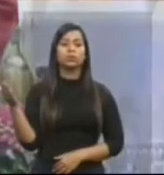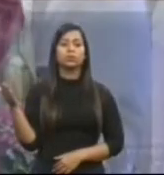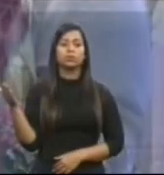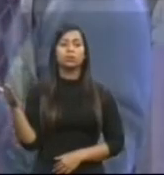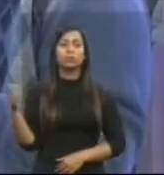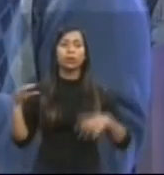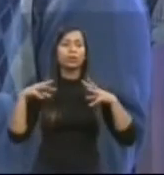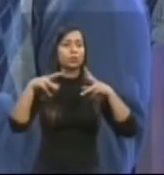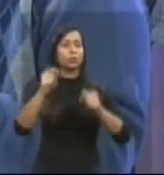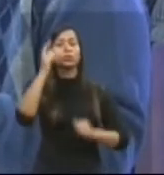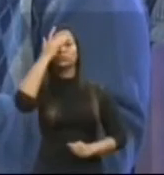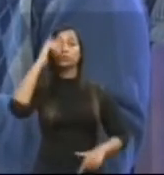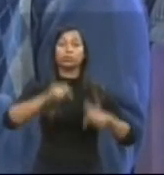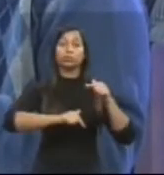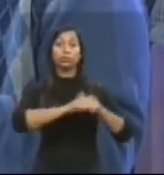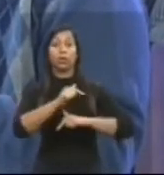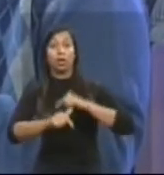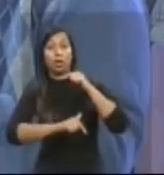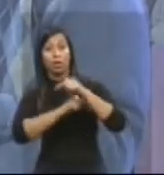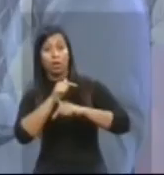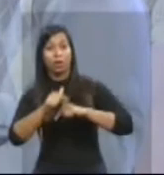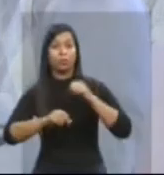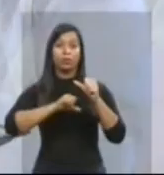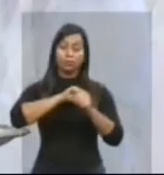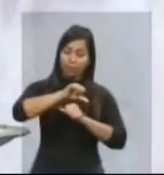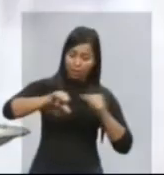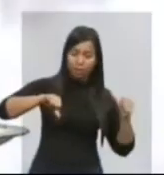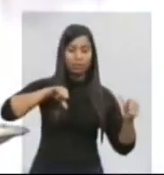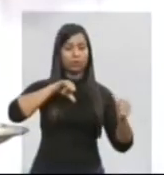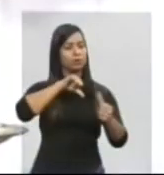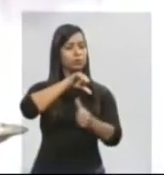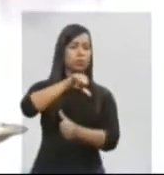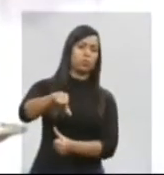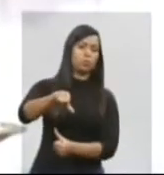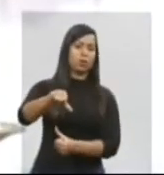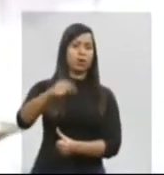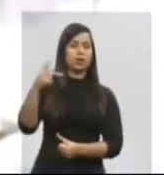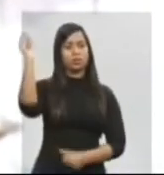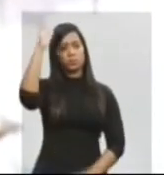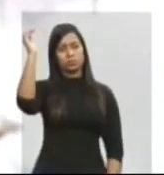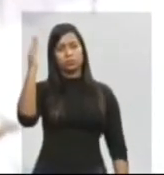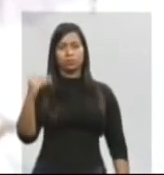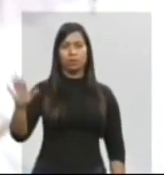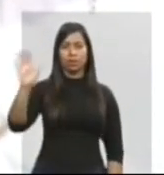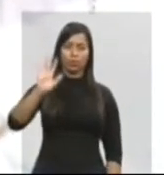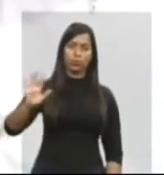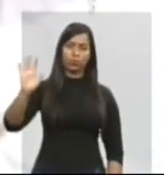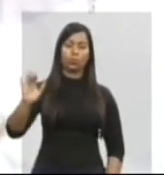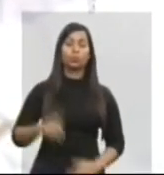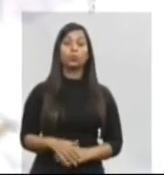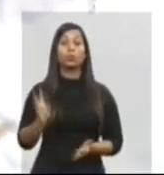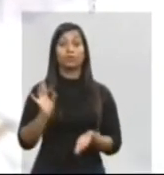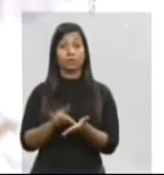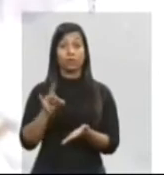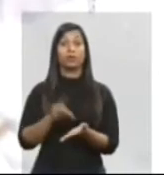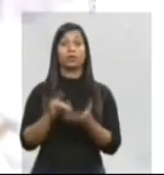que todos nós trabalhemos para transformar esta grande nação brasileira numa